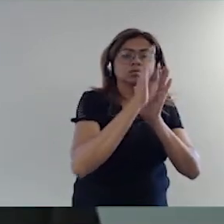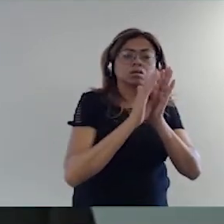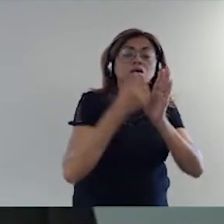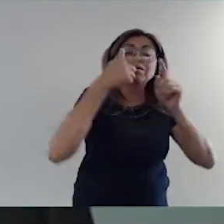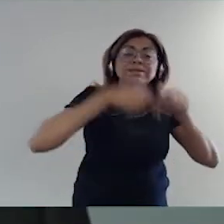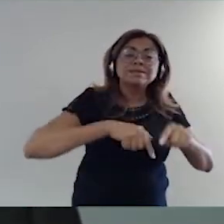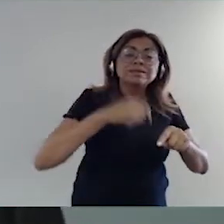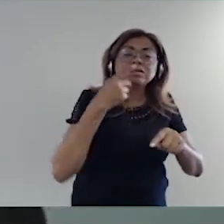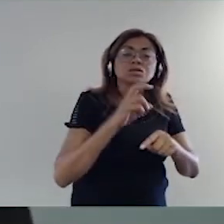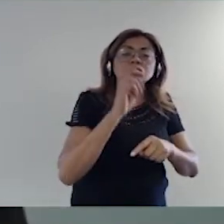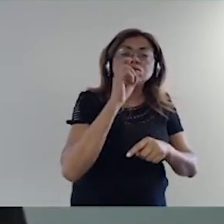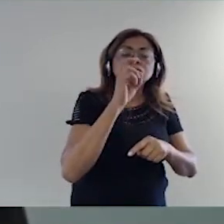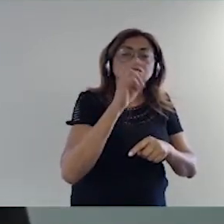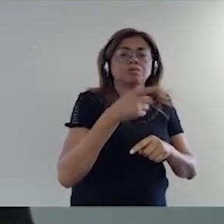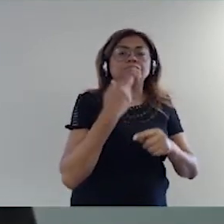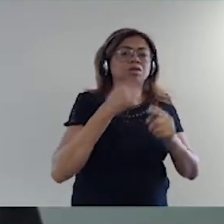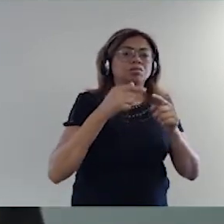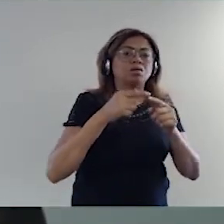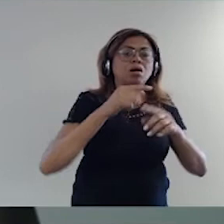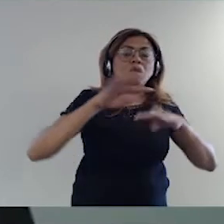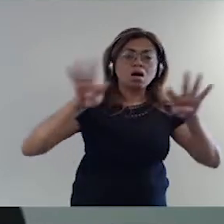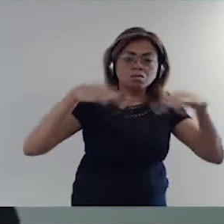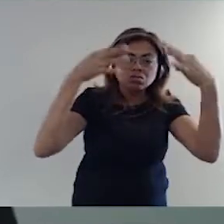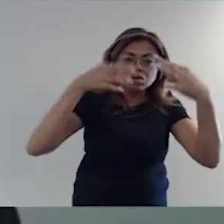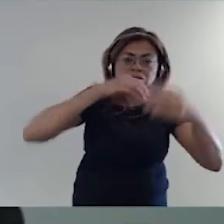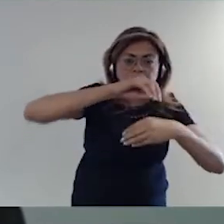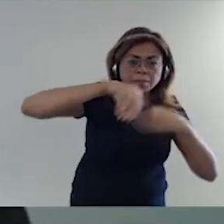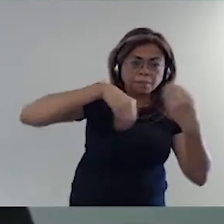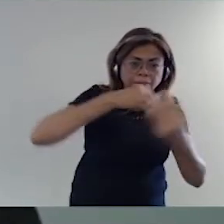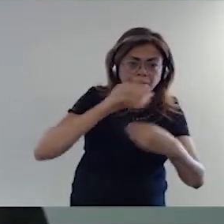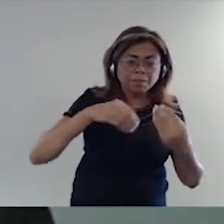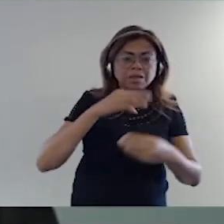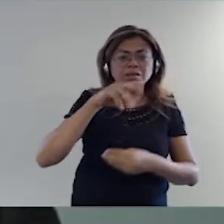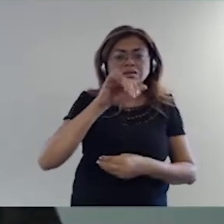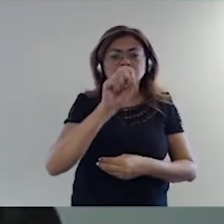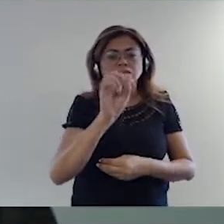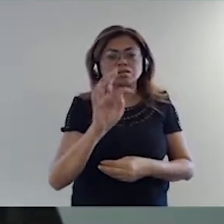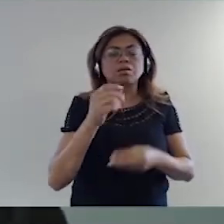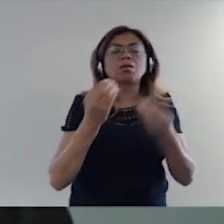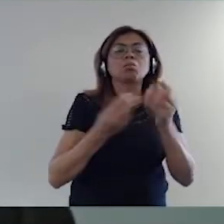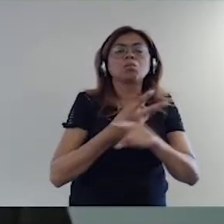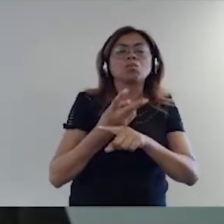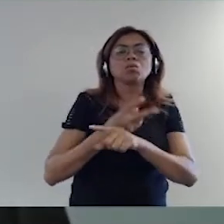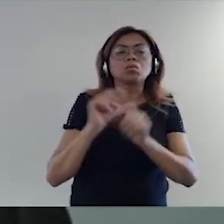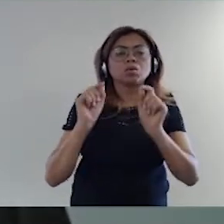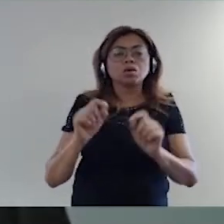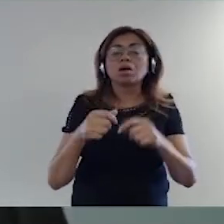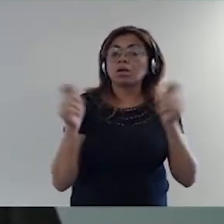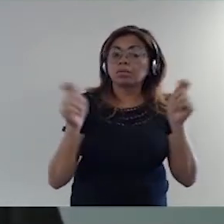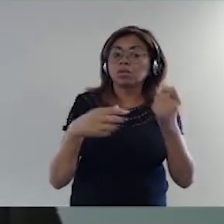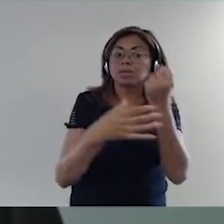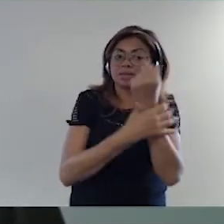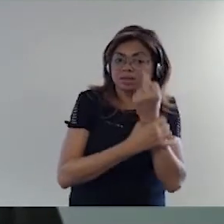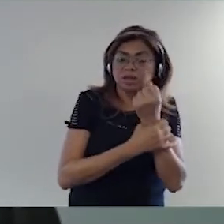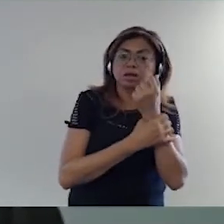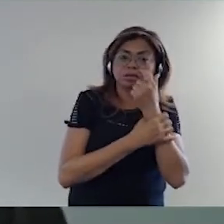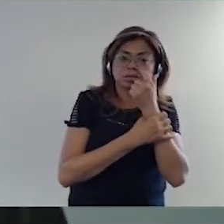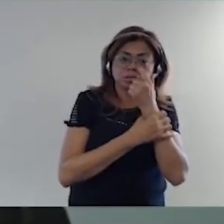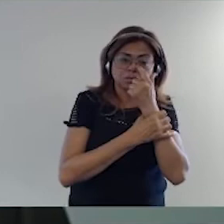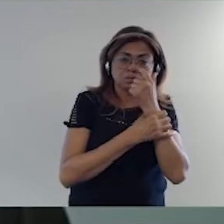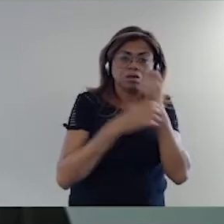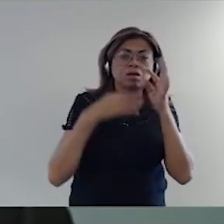previsão das audiências mistas. Essas audiências mistas que buscaram o quê? Garantir que, pelo menos,